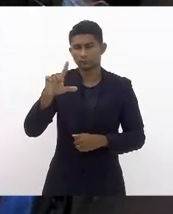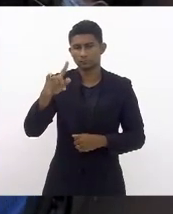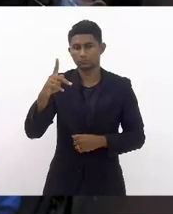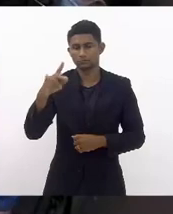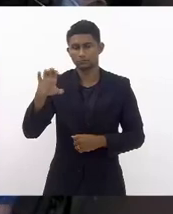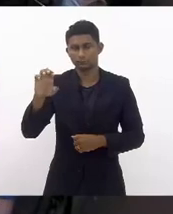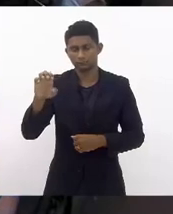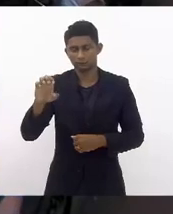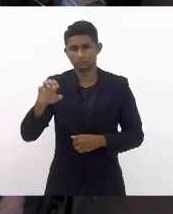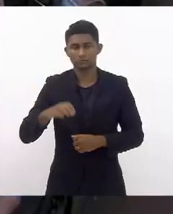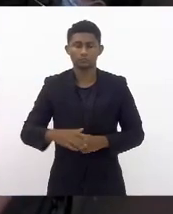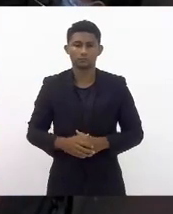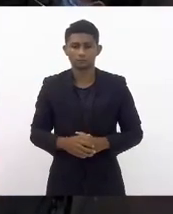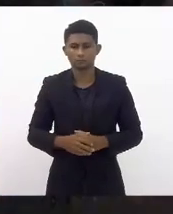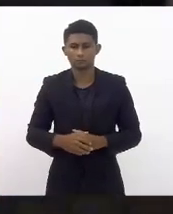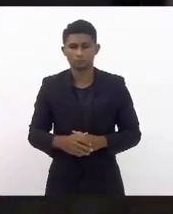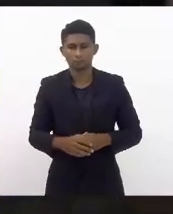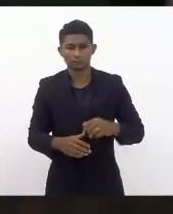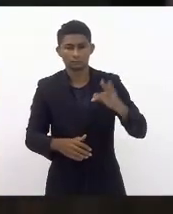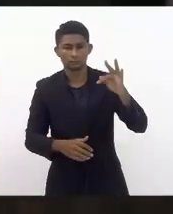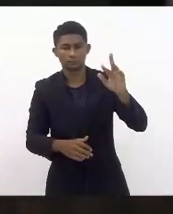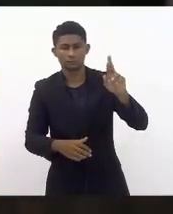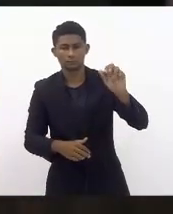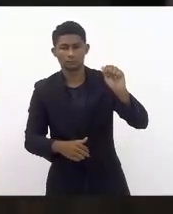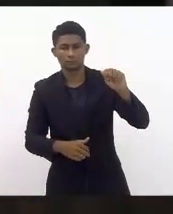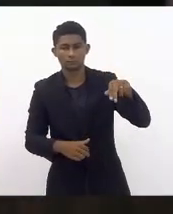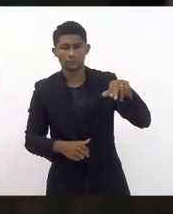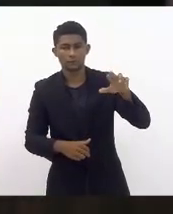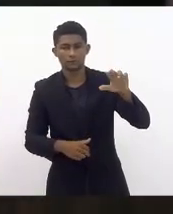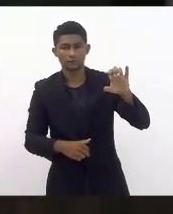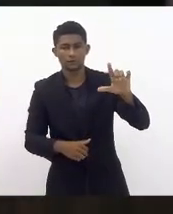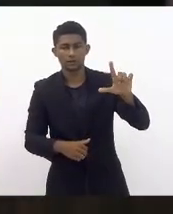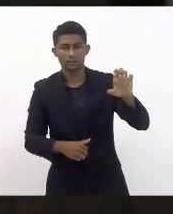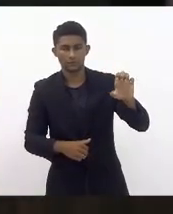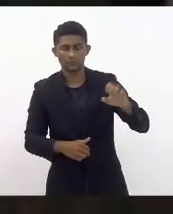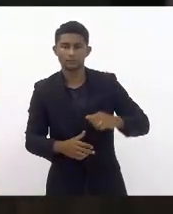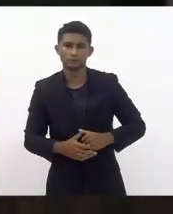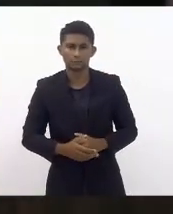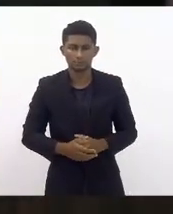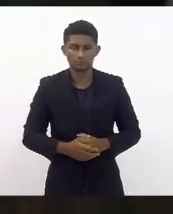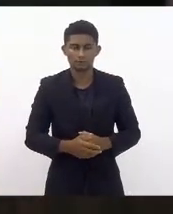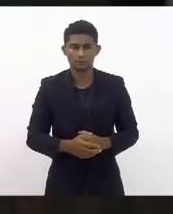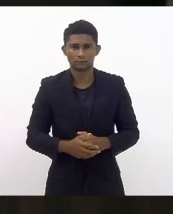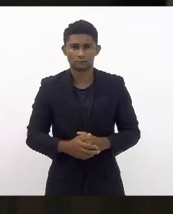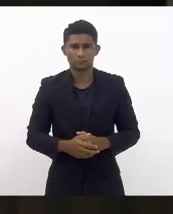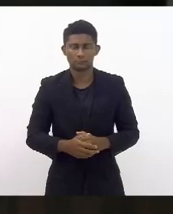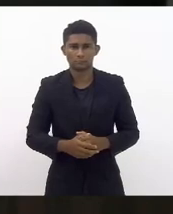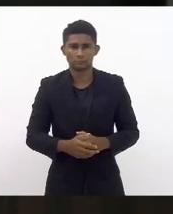Poubel, deputado Felipe Poubel, deputada Franciane Mota, deputada Franciane Mota,